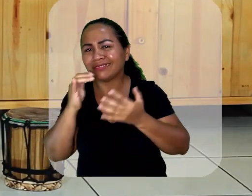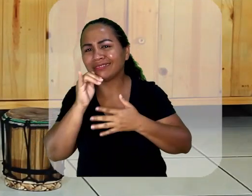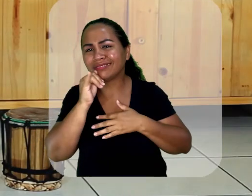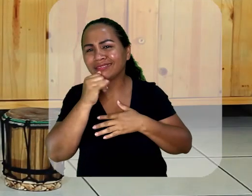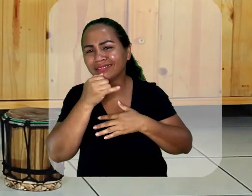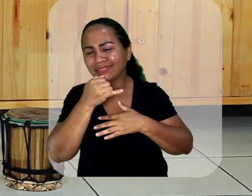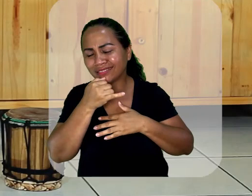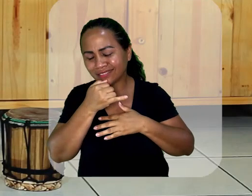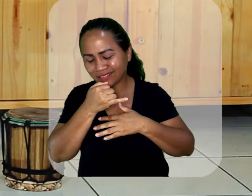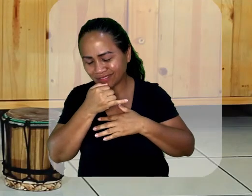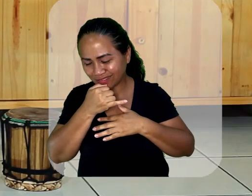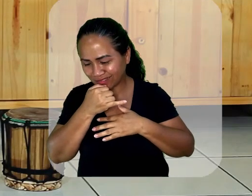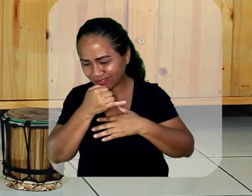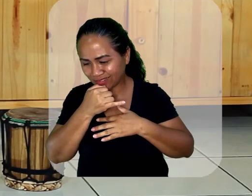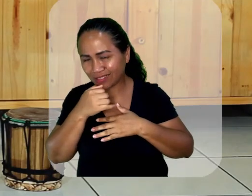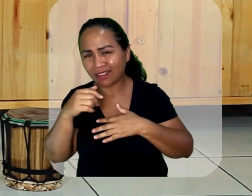de banguelas.